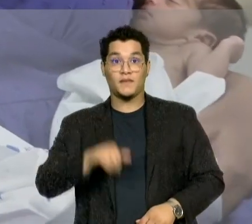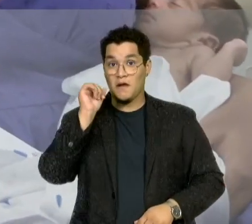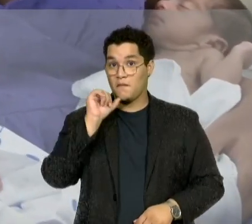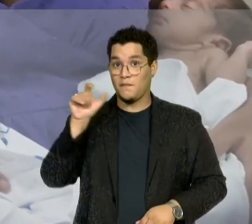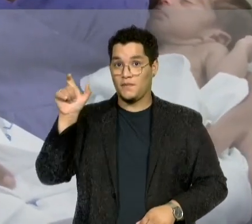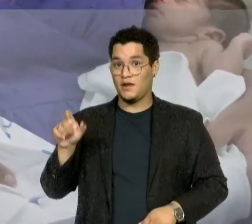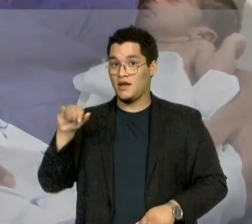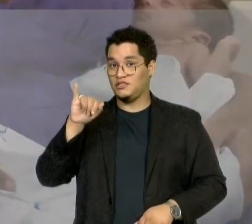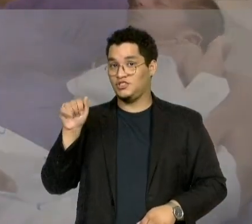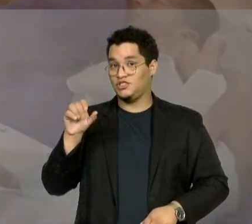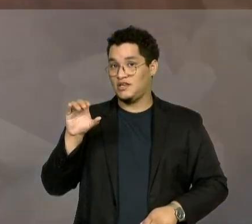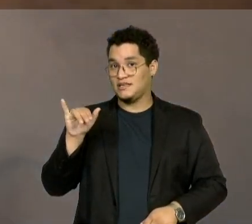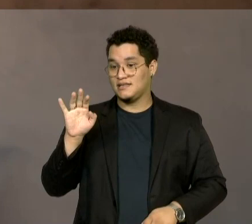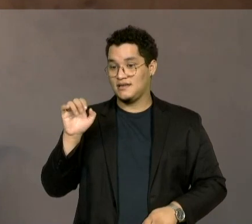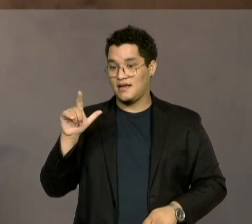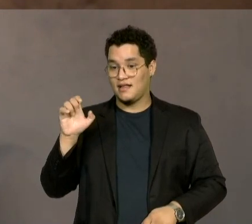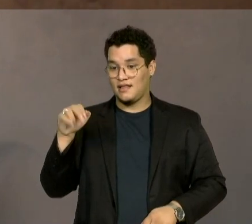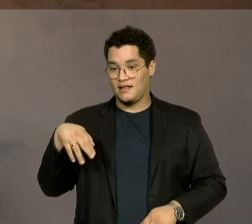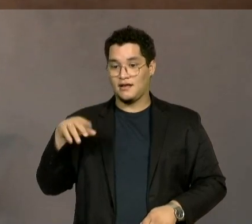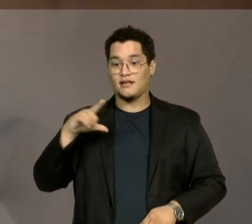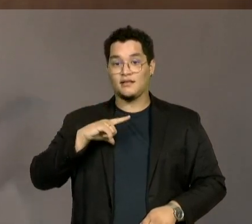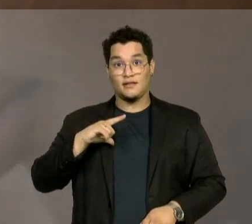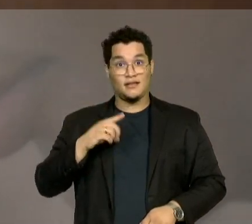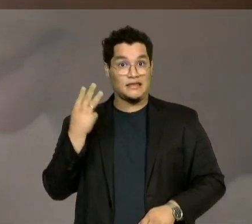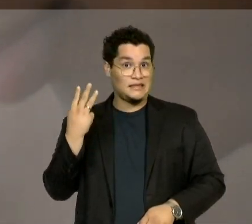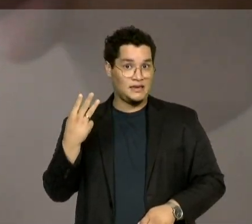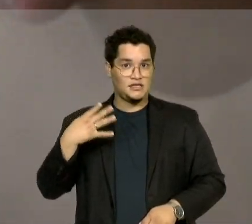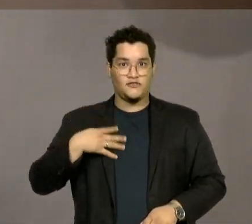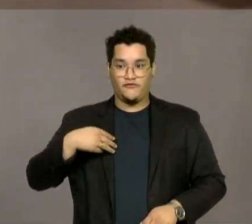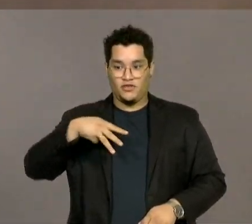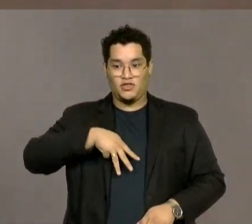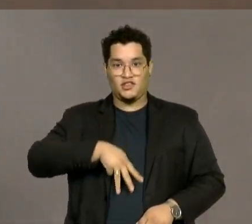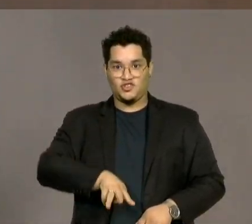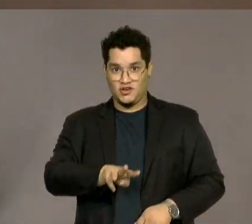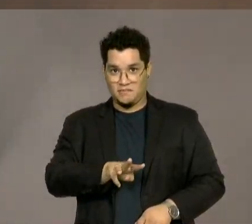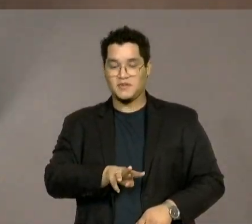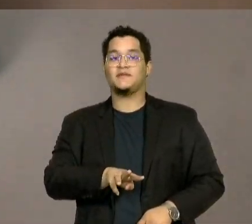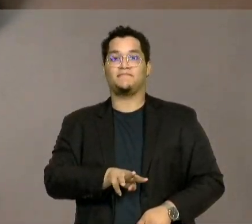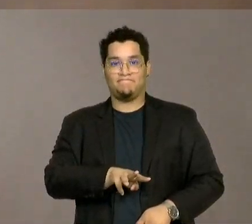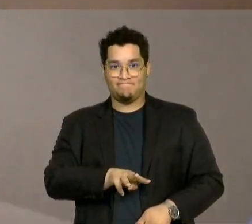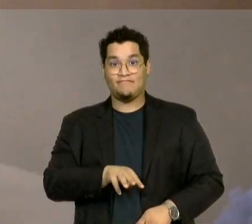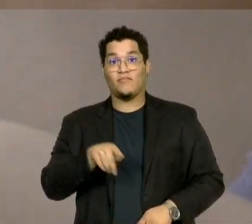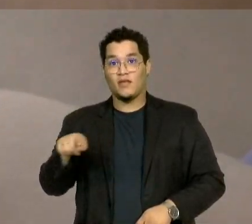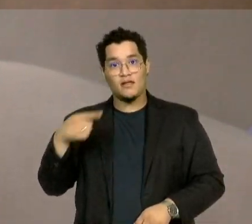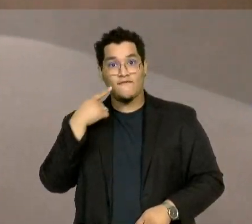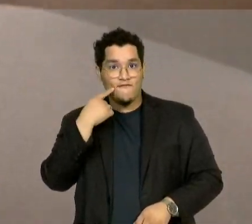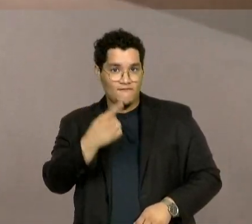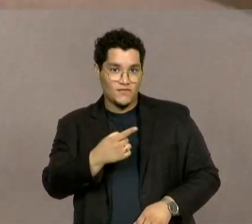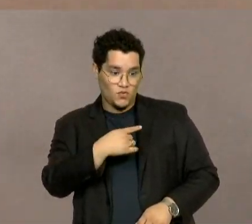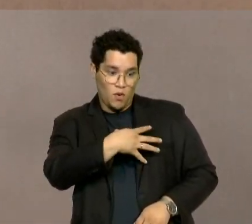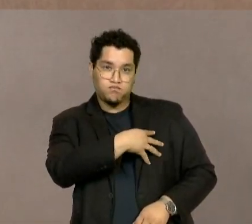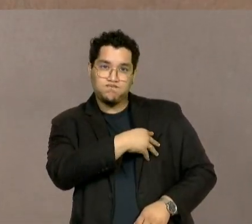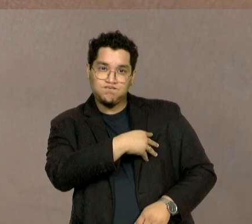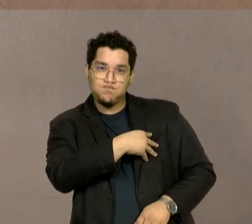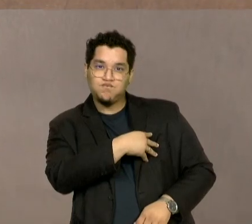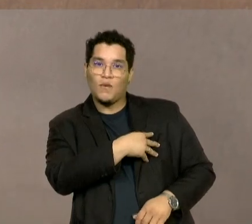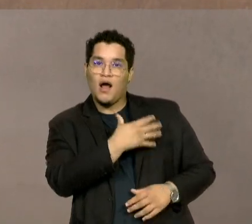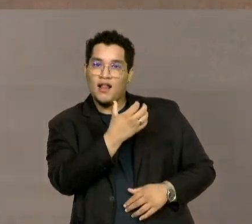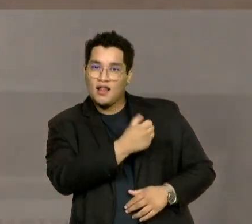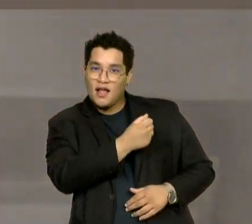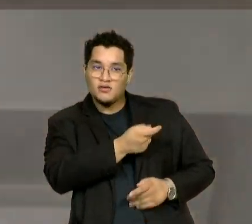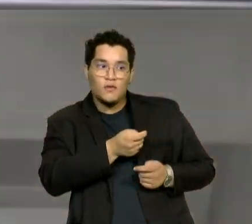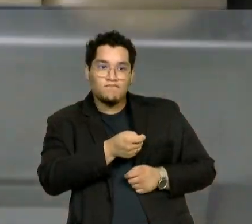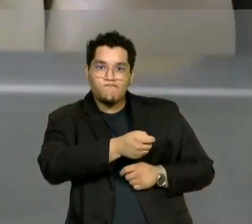Jaciellen é mãe de 3 gêmeos. Ela encontrou na doação de leite uma maneira de transformar sua própria experiência em algo muito